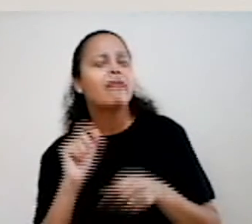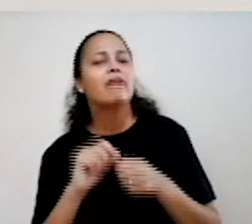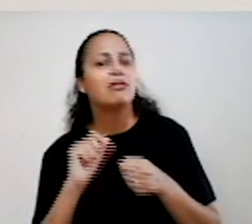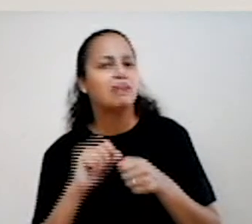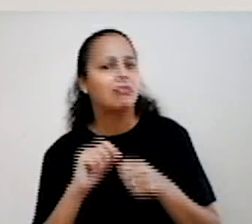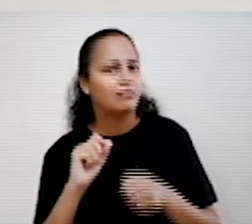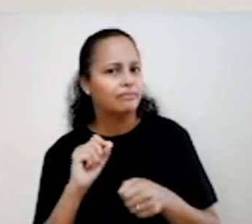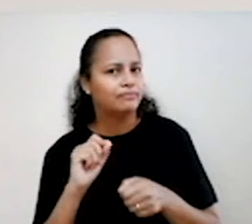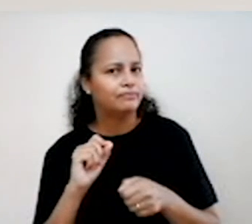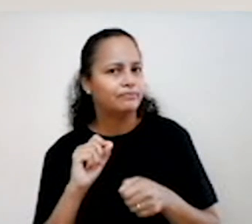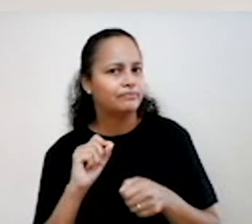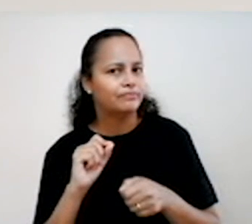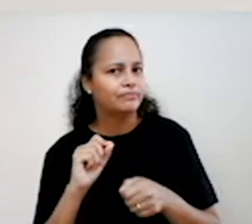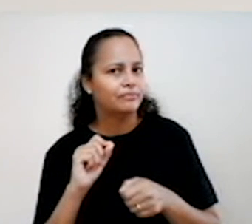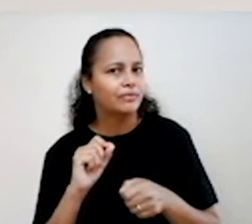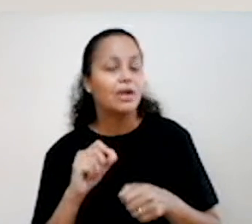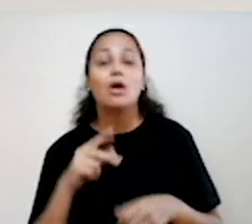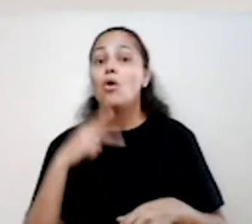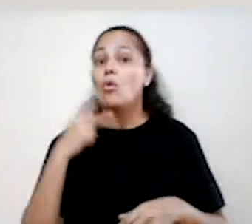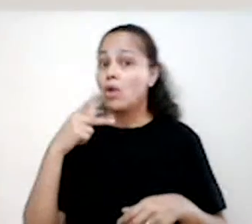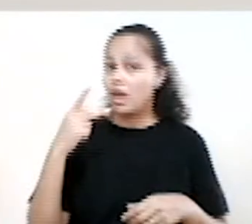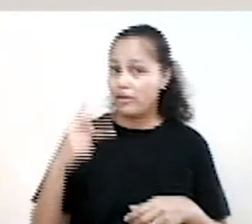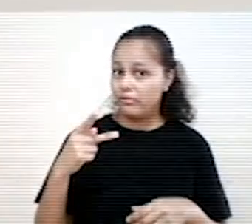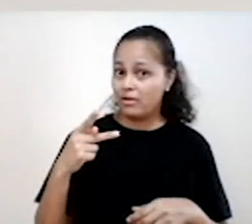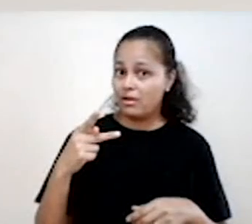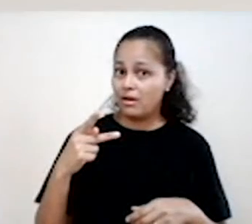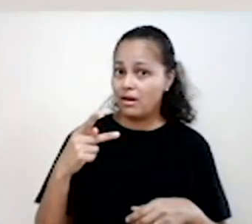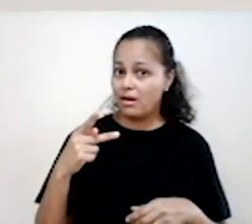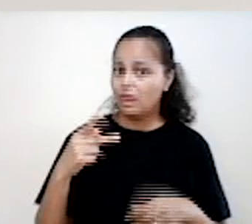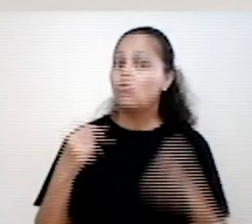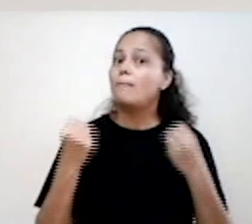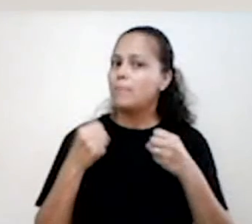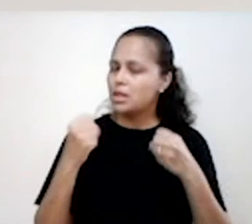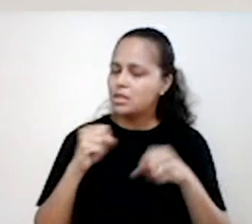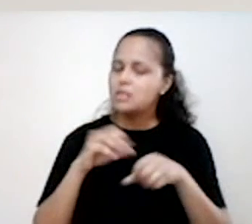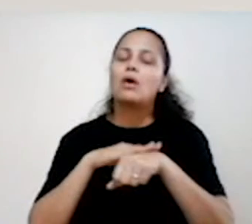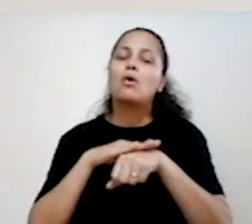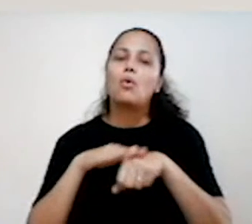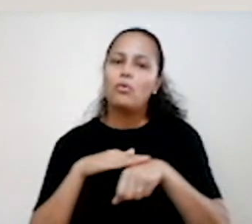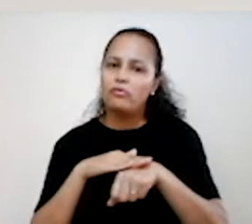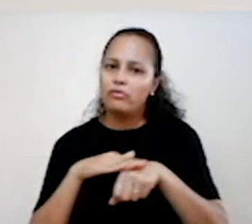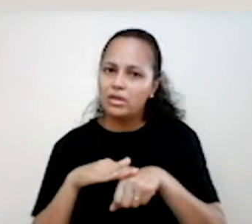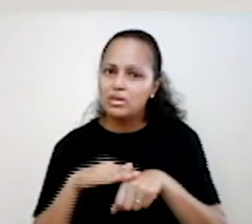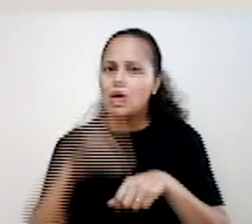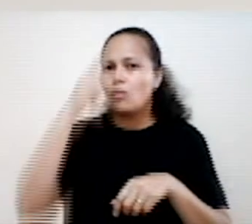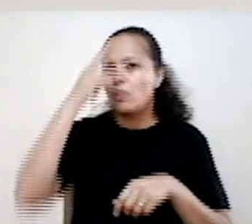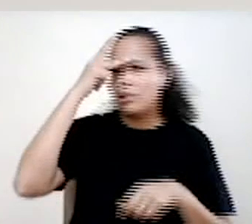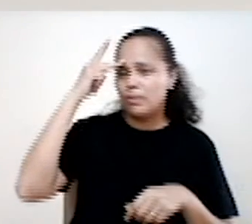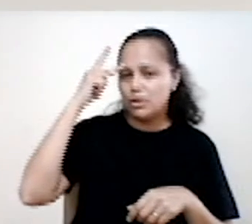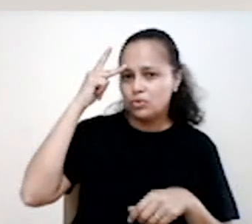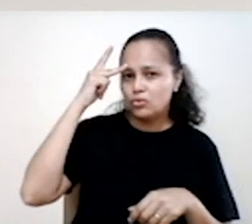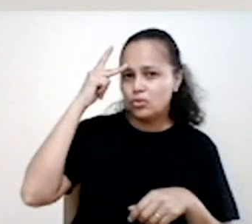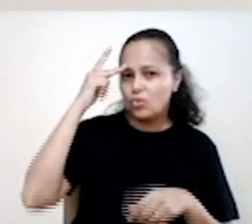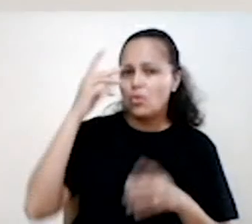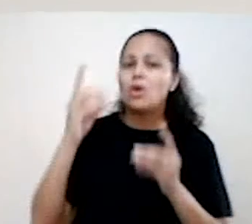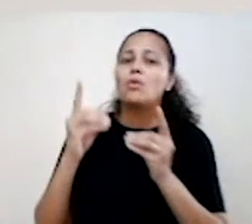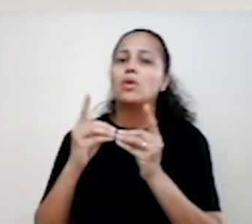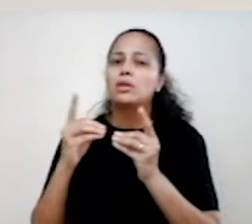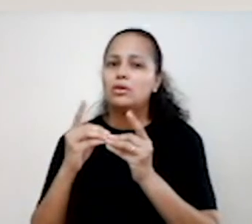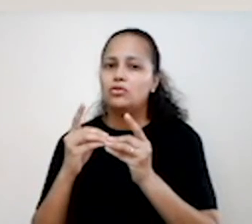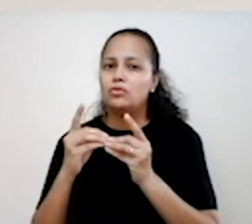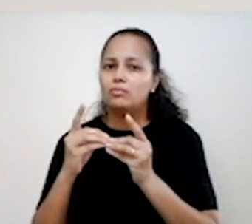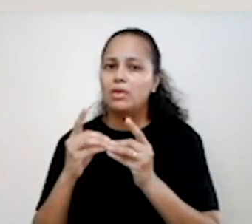posso fazer? O que é falado é que é necessário conversar com alguém que possa te encaminhar para um